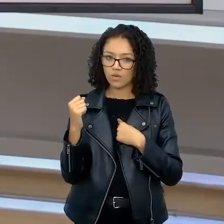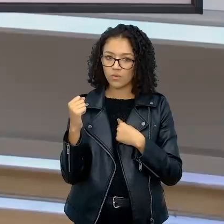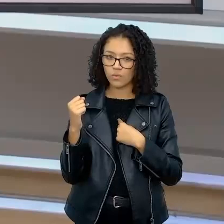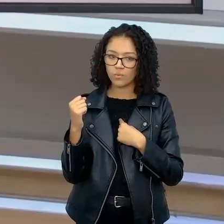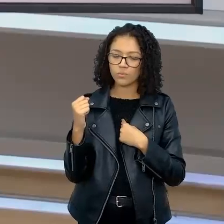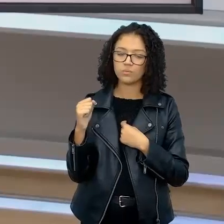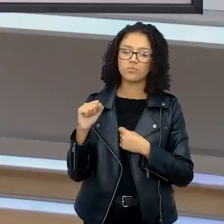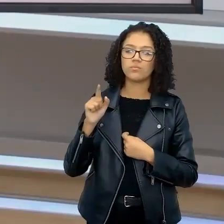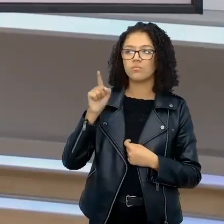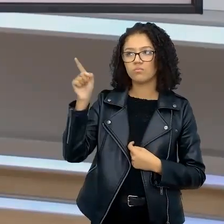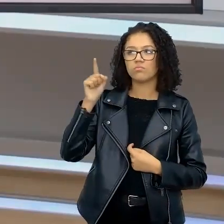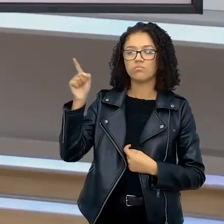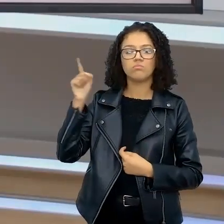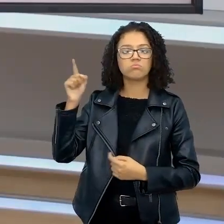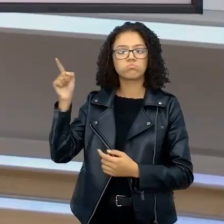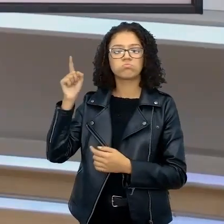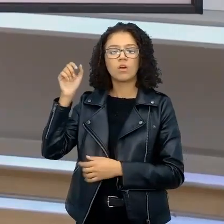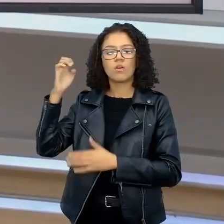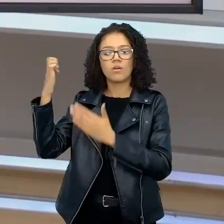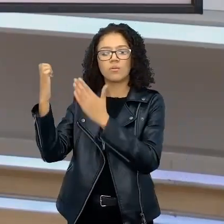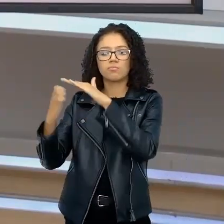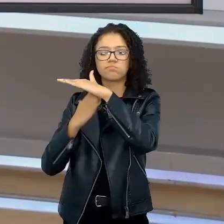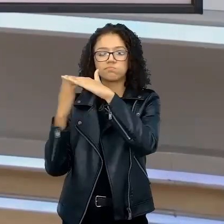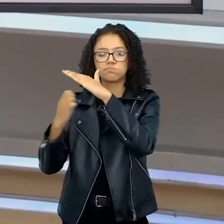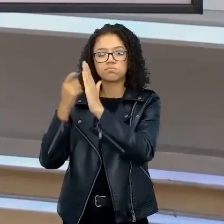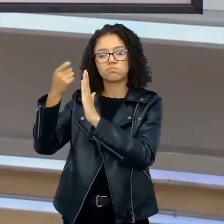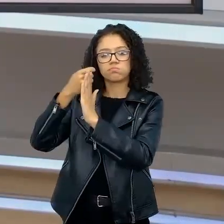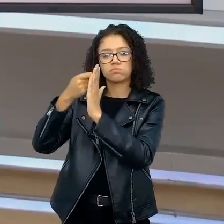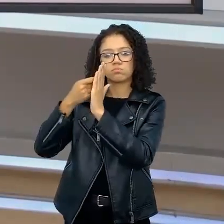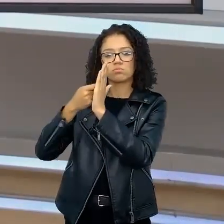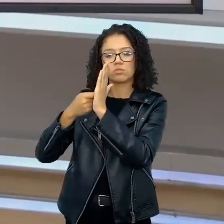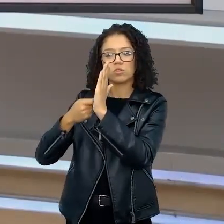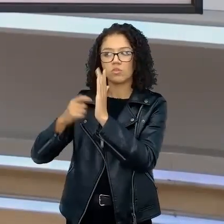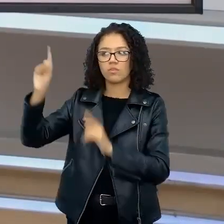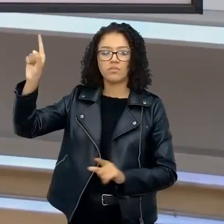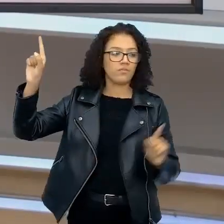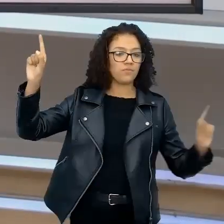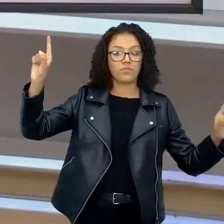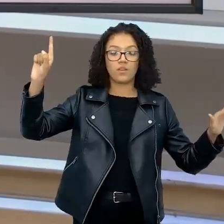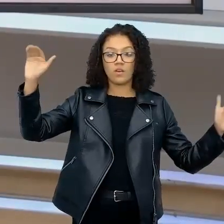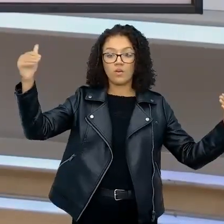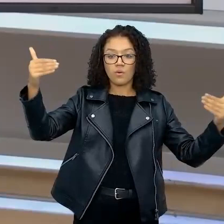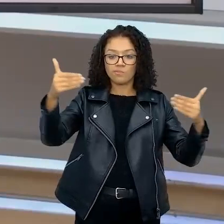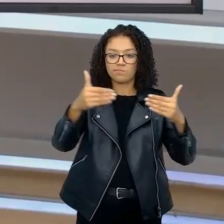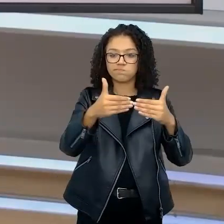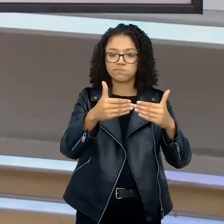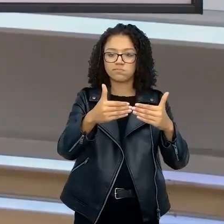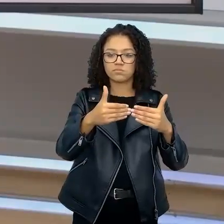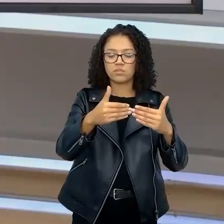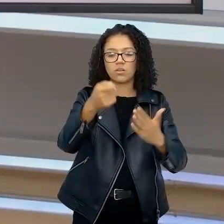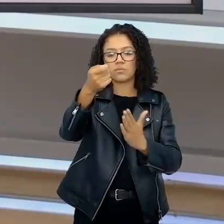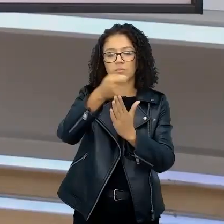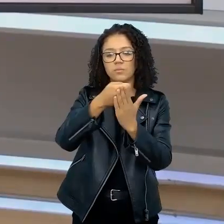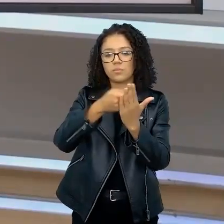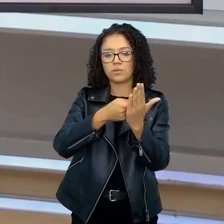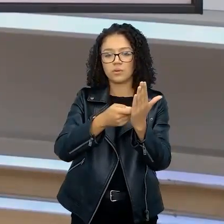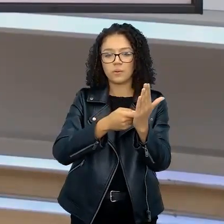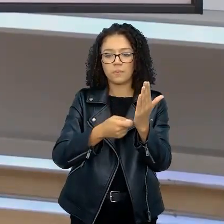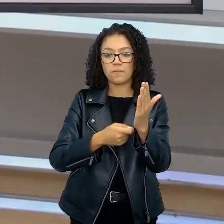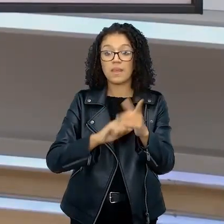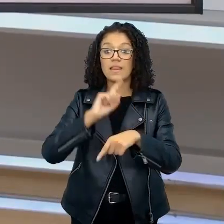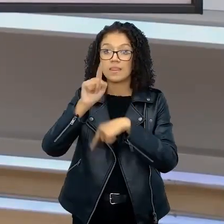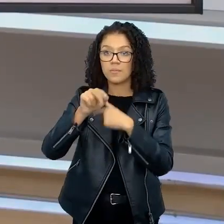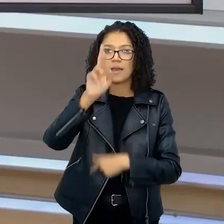vai fazer a escuta qualificada, vai complementar esse relatório e vai, então, acionar a rede